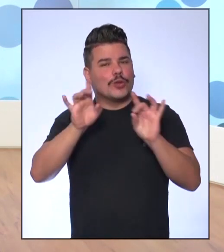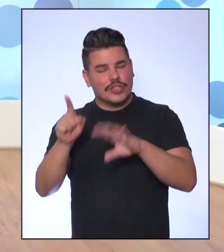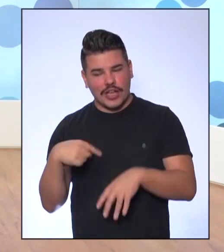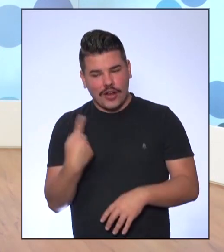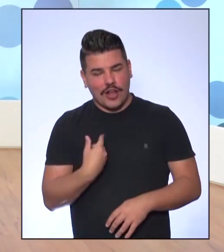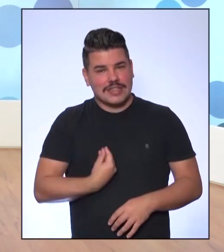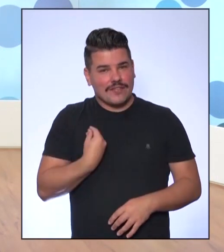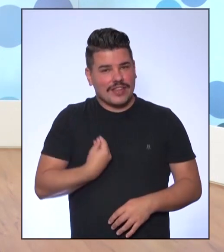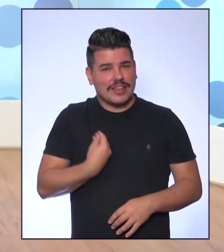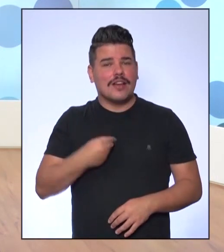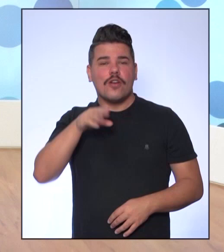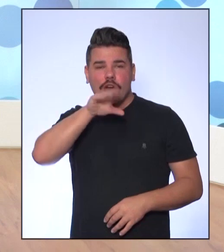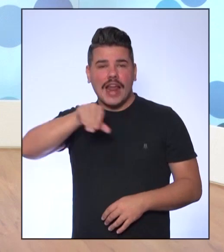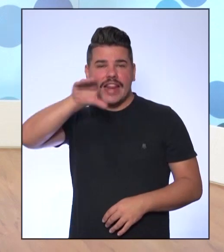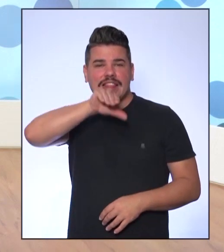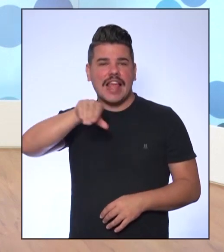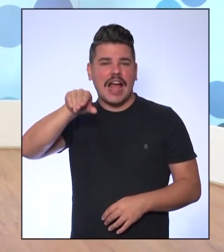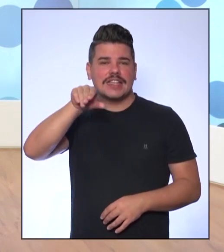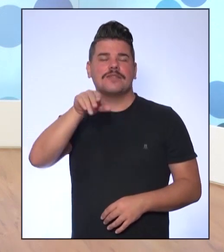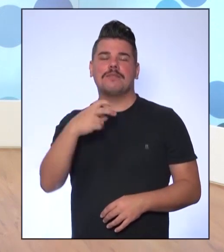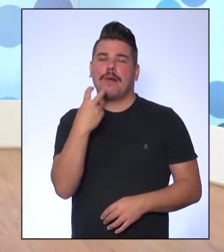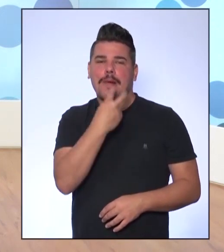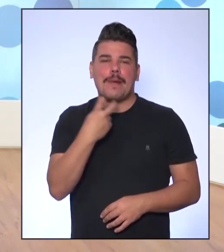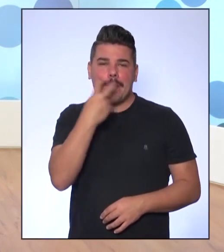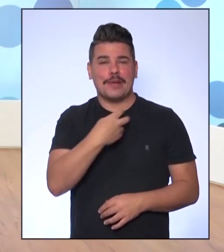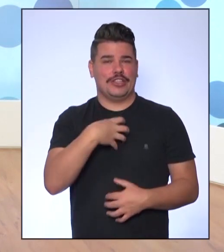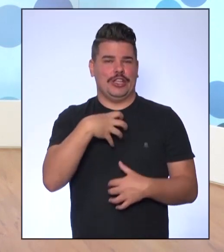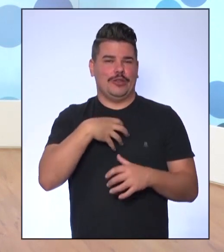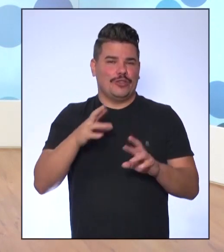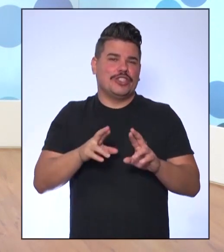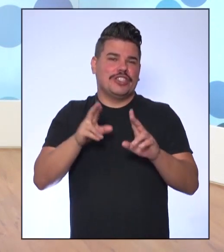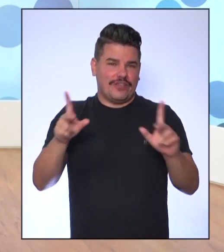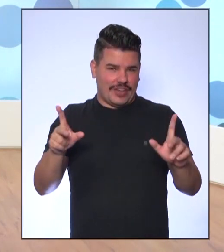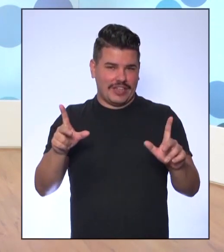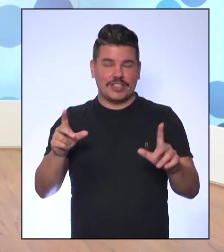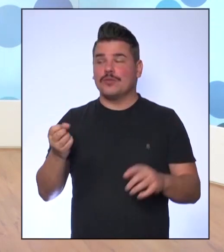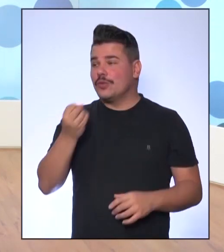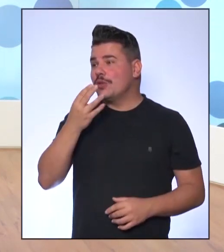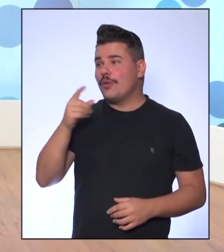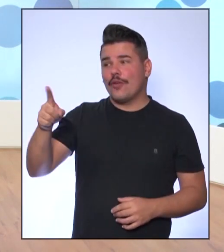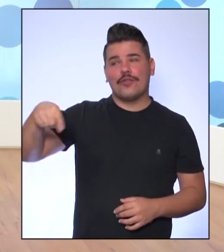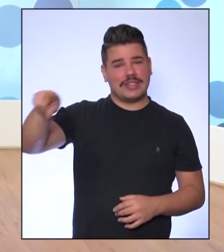Claro. Bacana a participação de vocês. Muito obrigado.